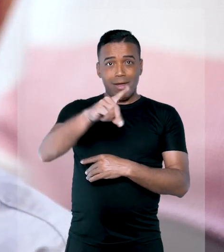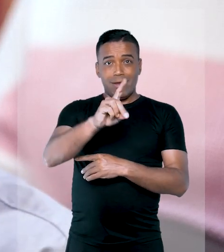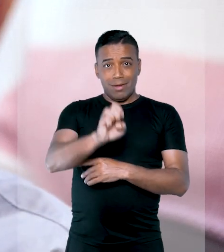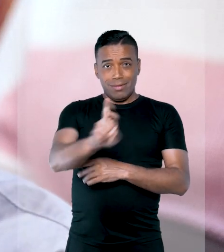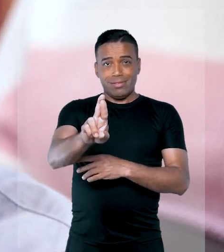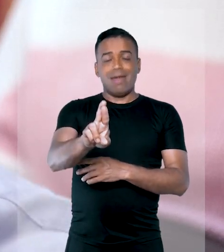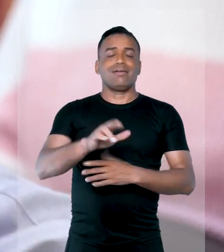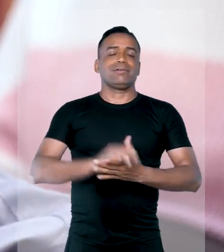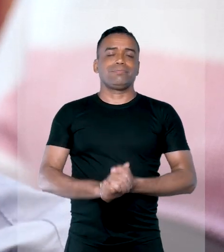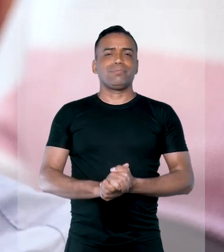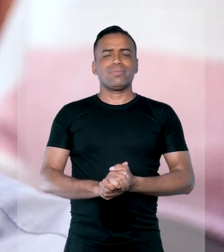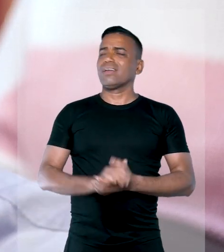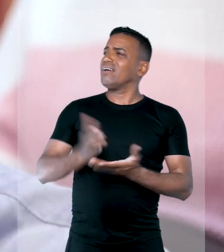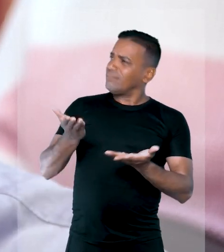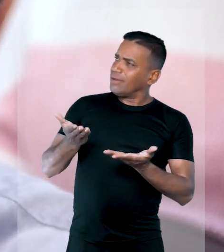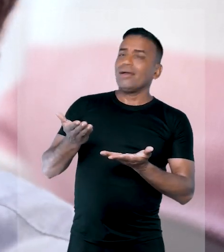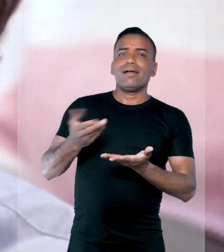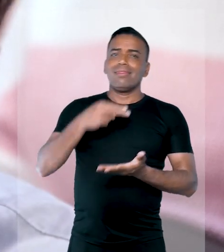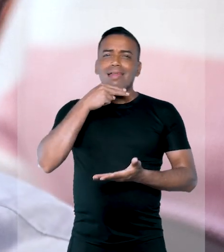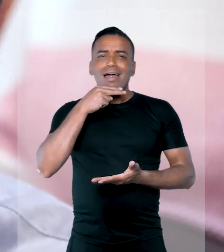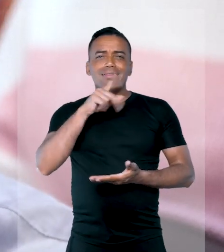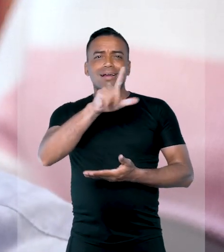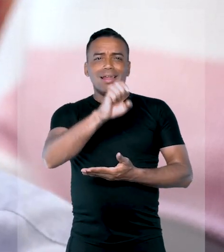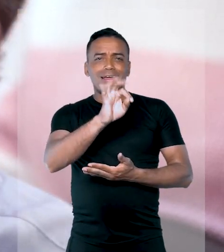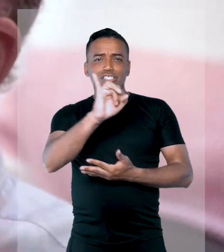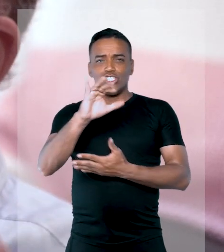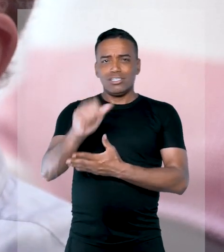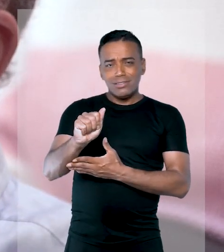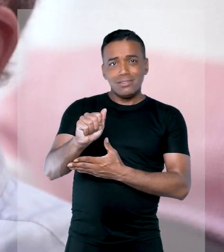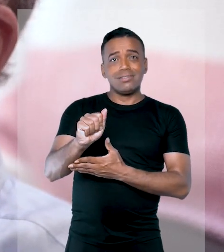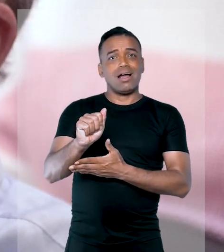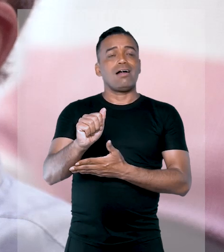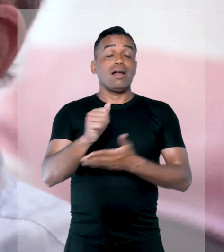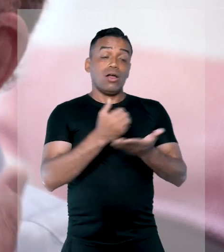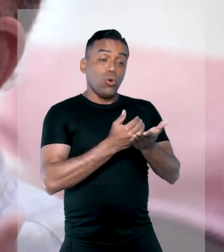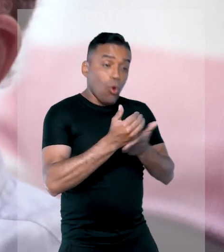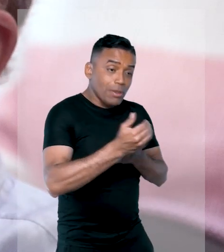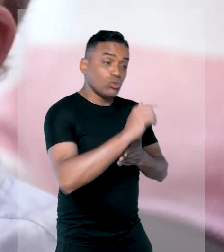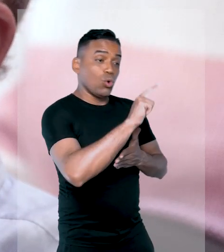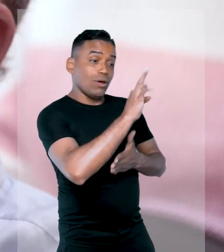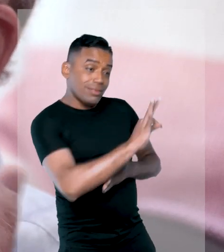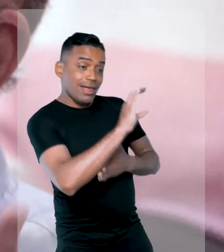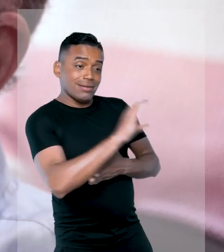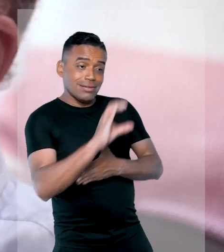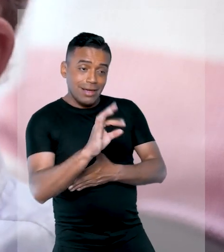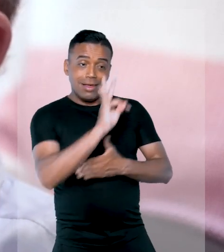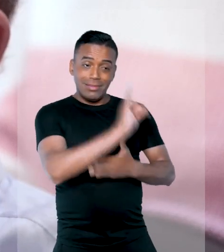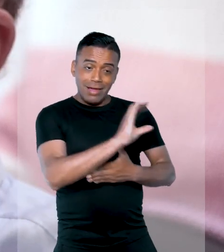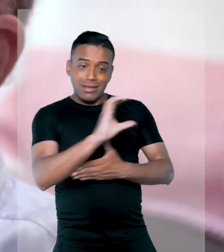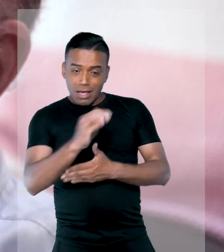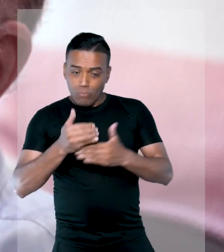Letícia, a obra está aí, né? Mas ela começou como um trabalho acadêmico, um TCC,